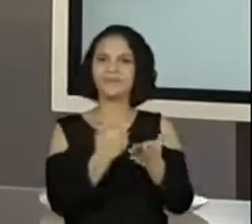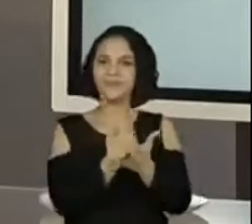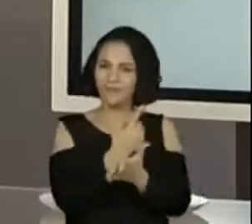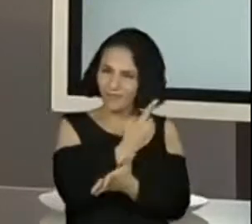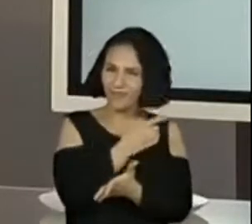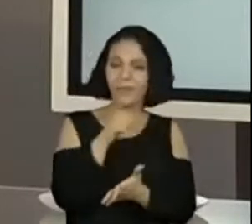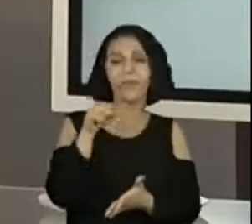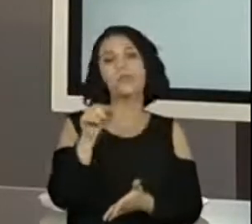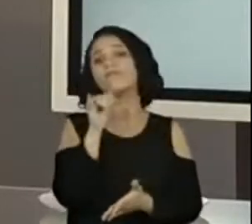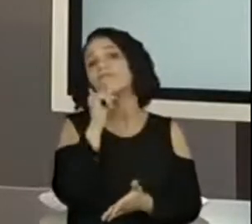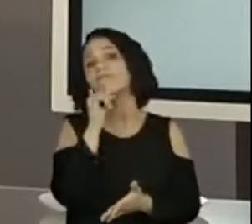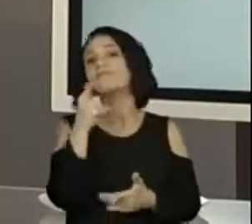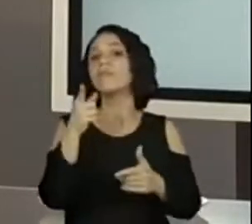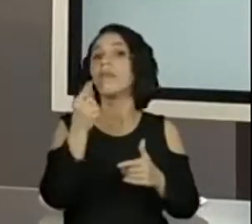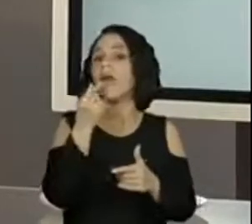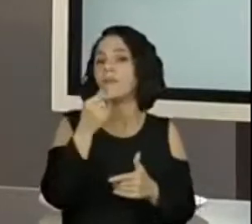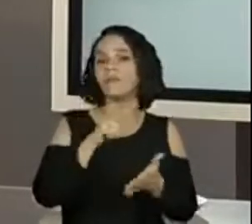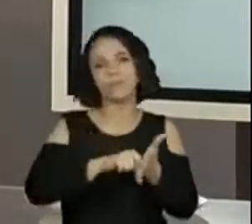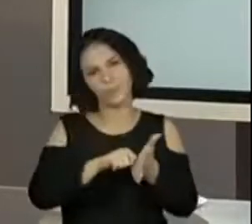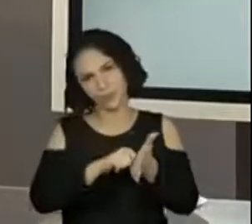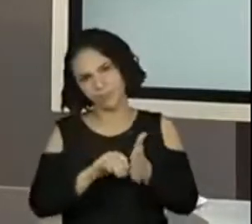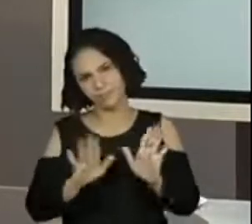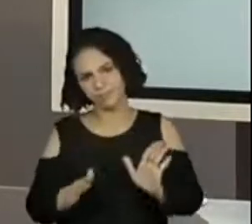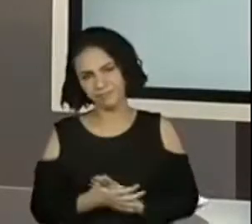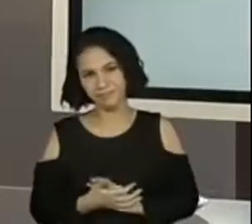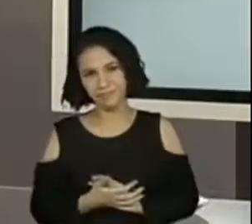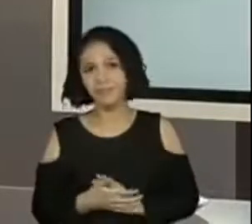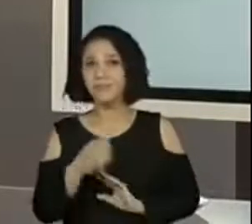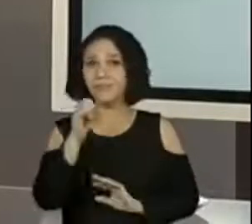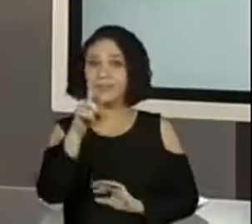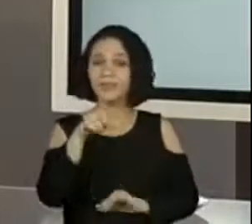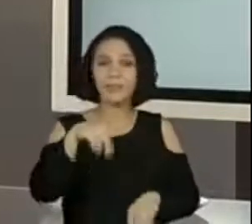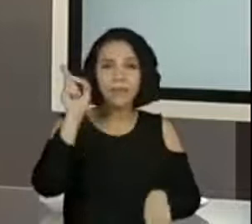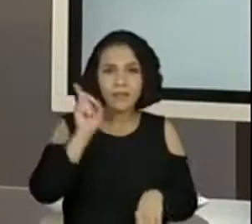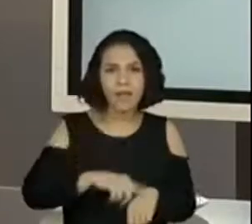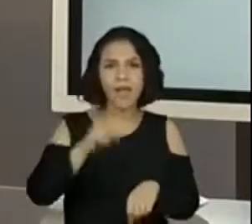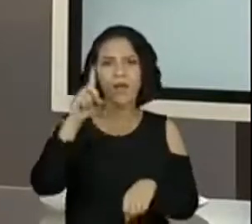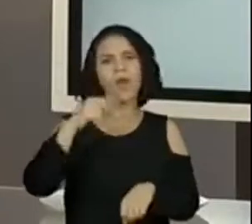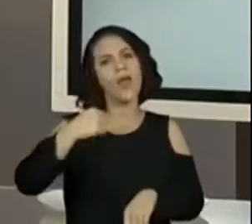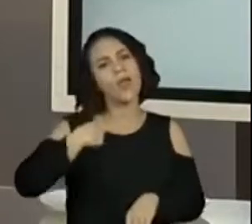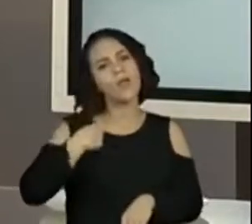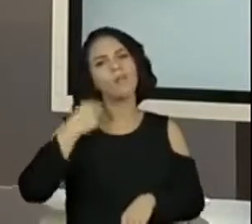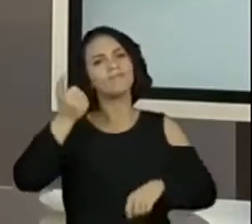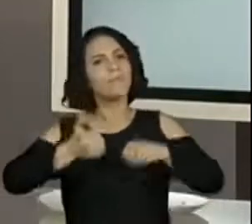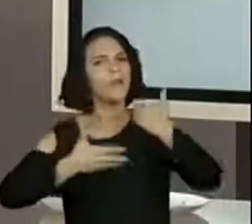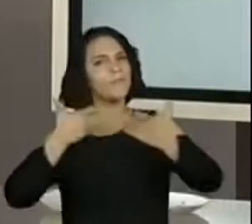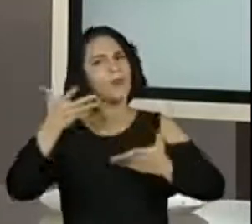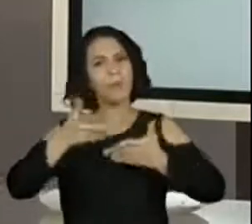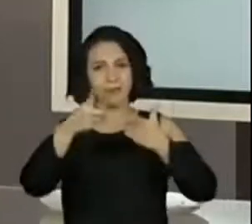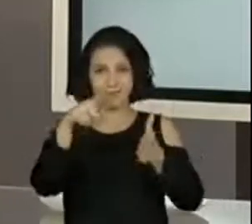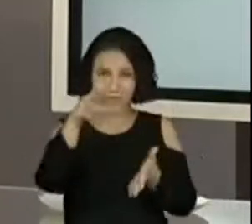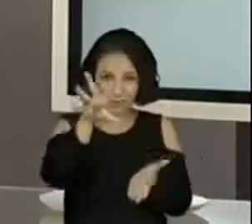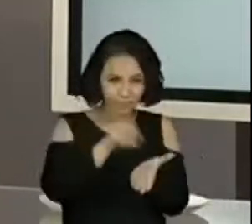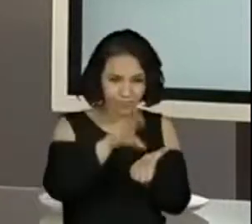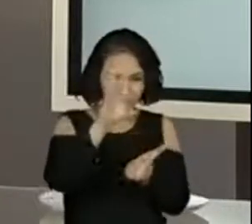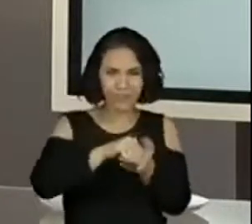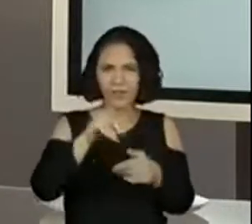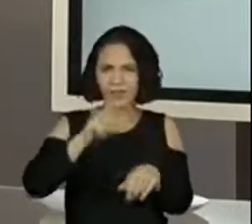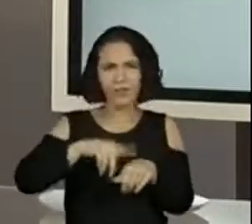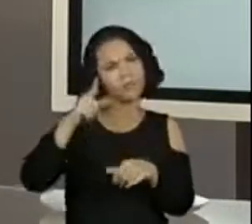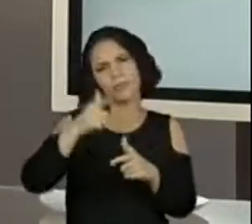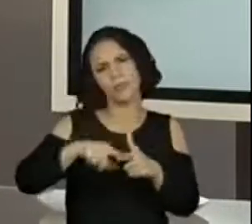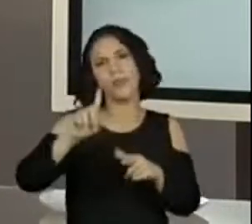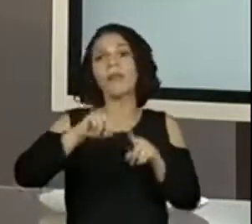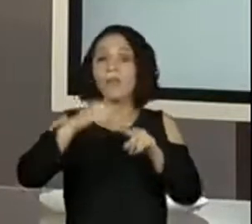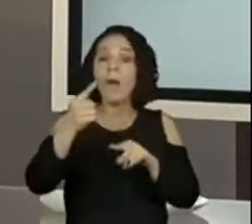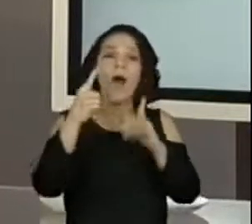lápis e borracha. Se você não conseguir realizar a atividade ao mesmo tempo que a gente durante a aula, não tem problema.